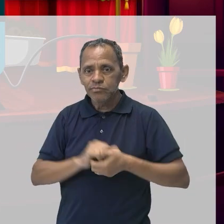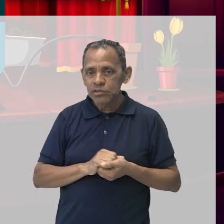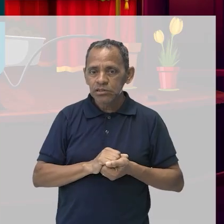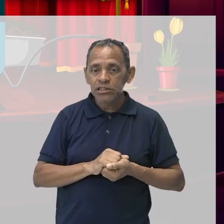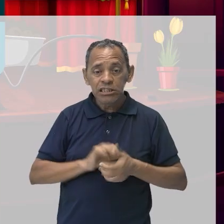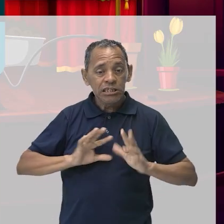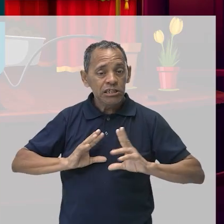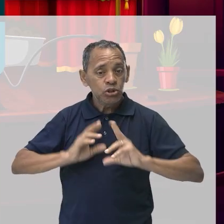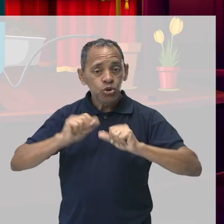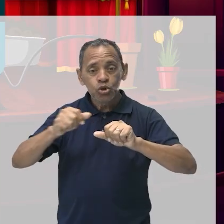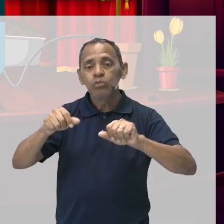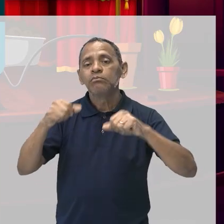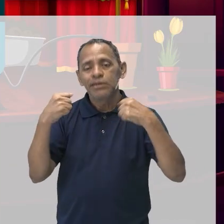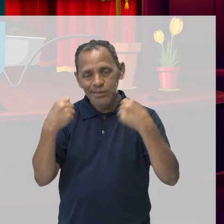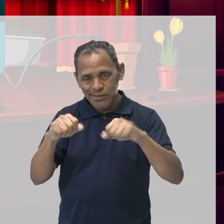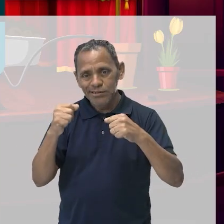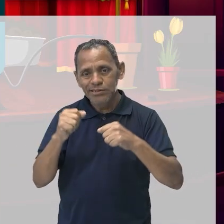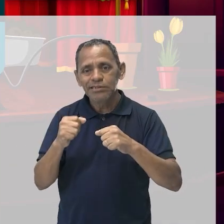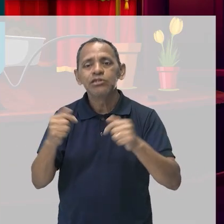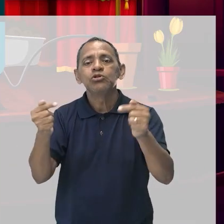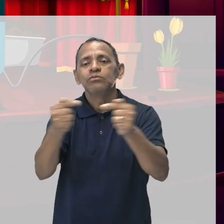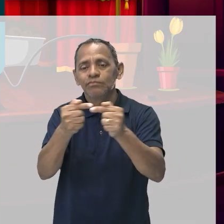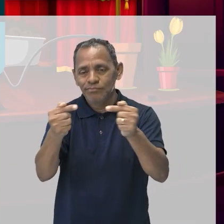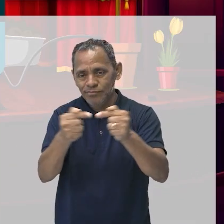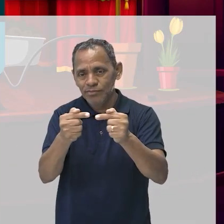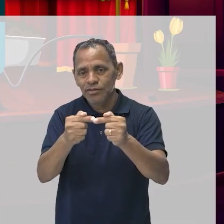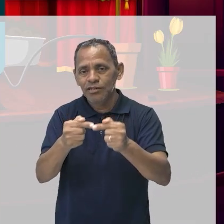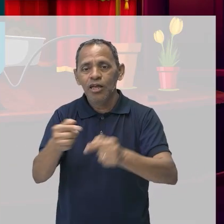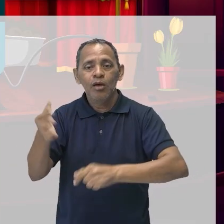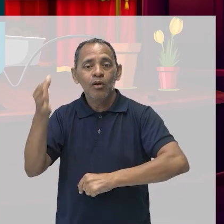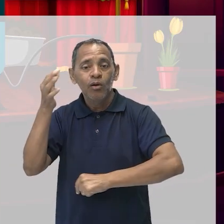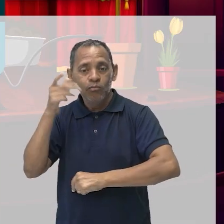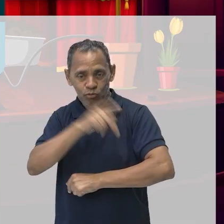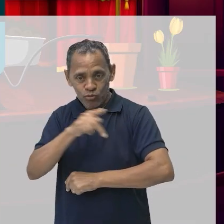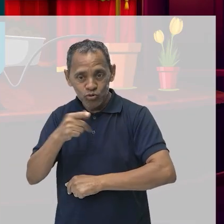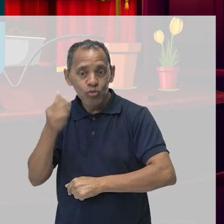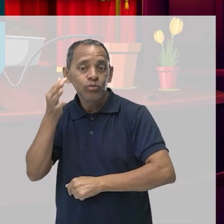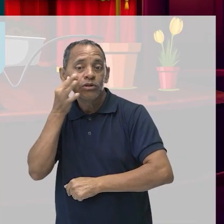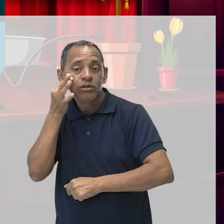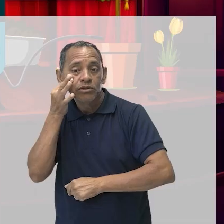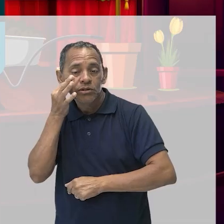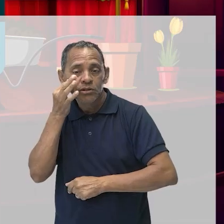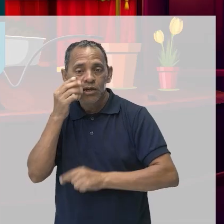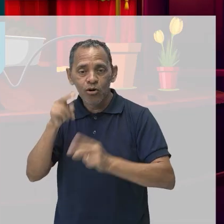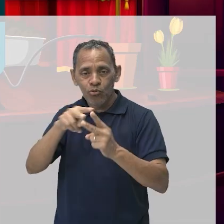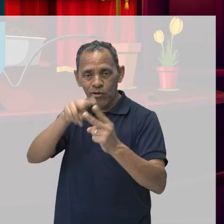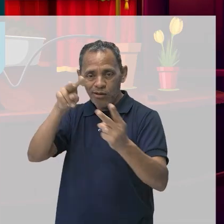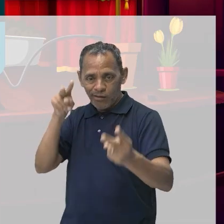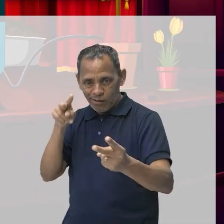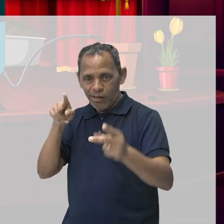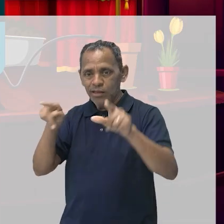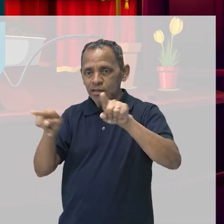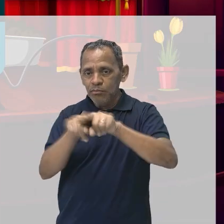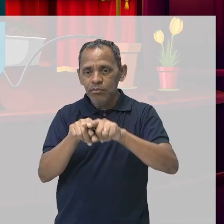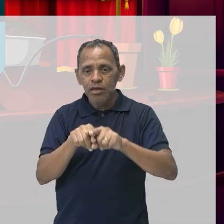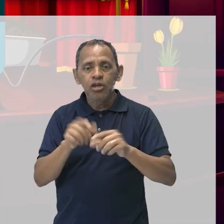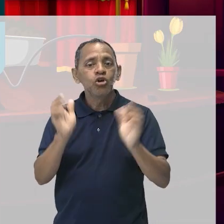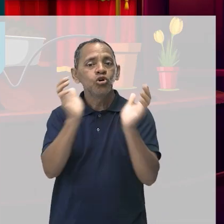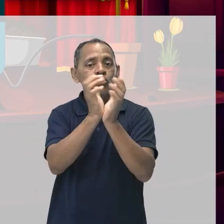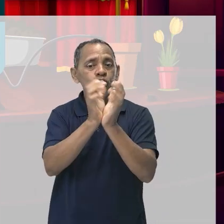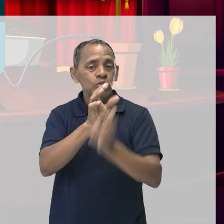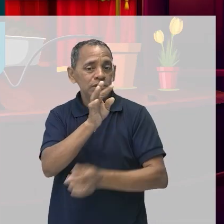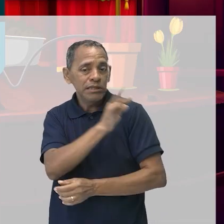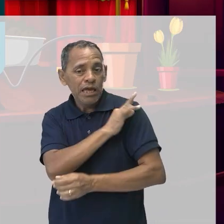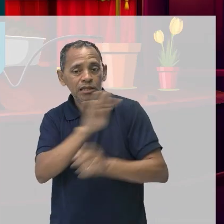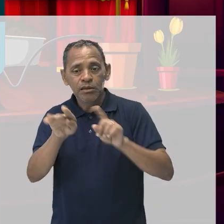estar alinhados. Professor presencial, estudantes, professores ministrantes, a equipe técnica, a